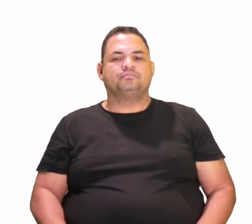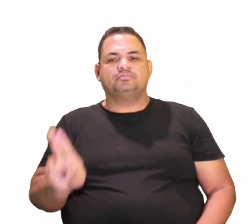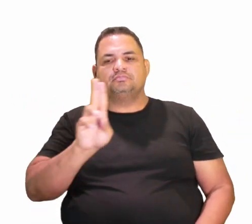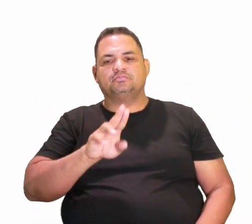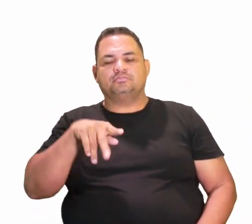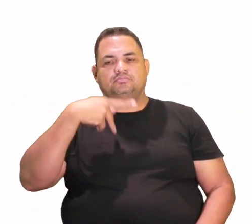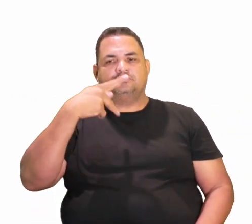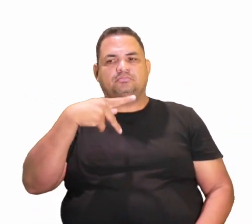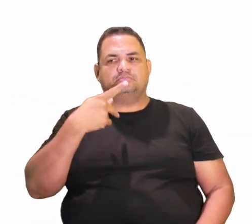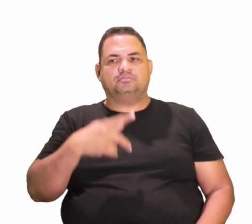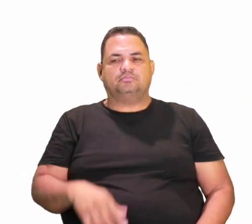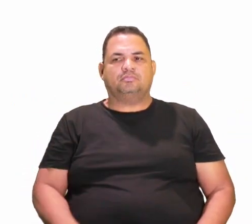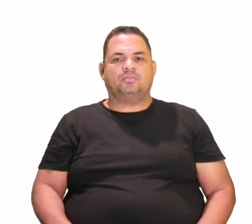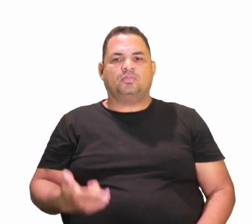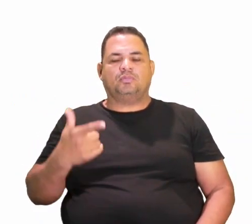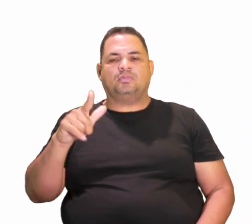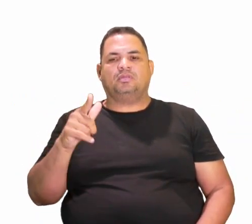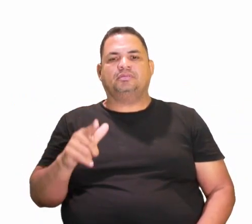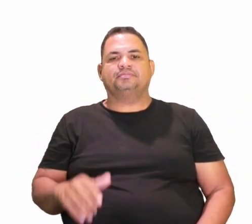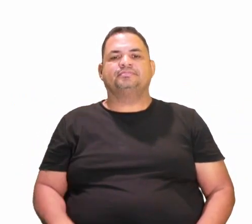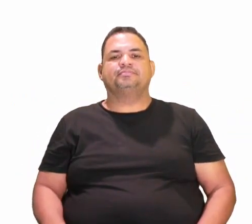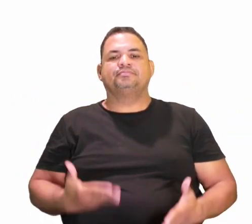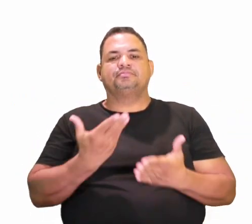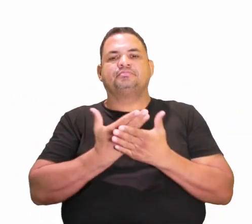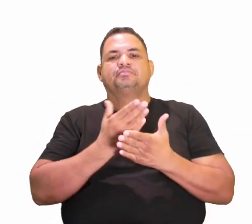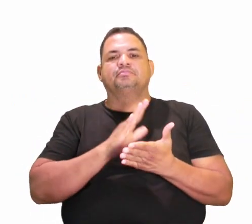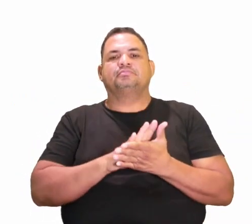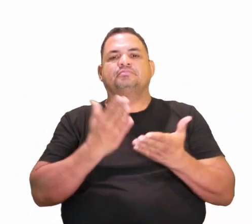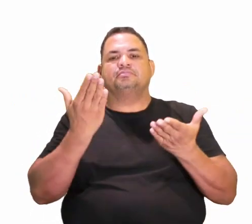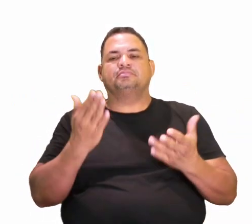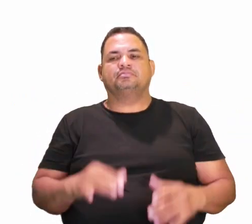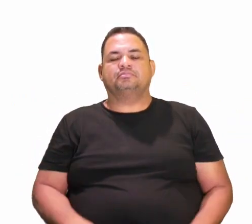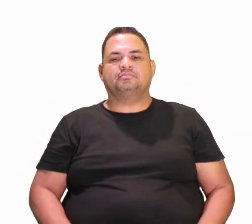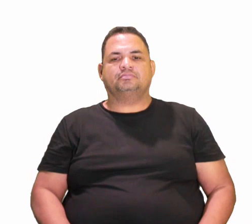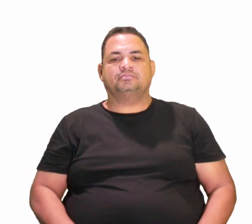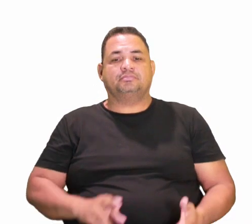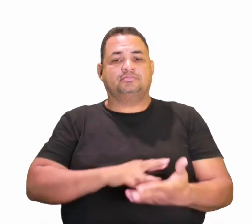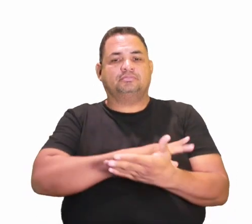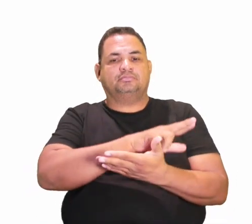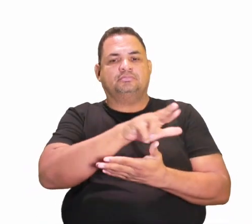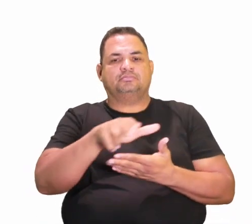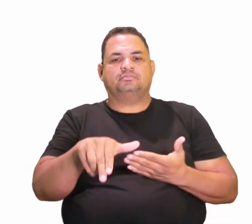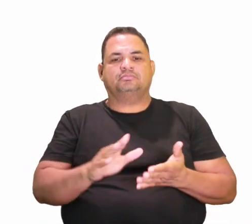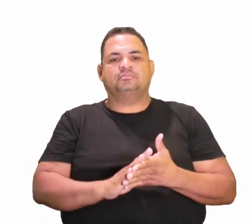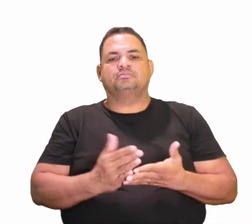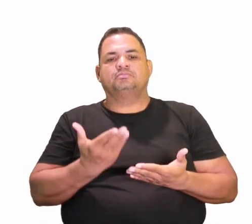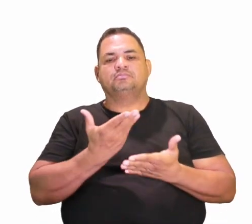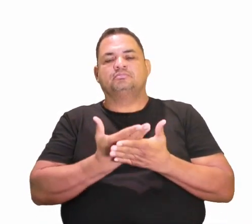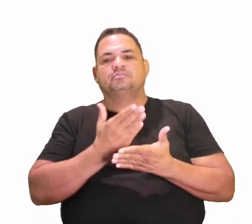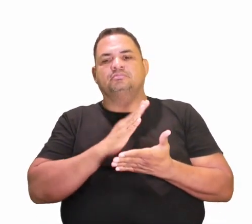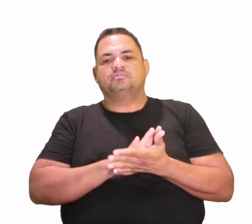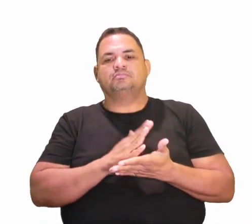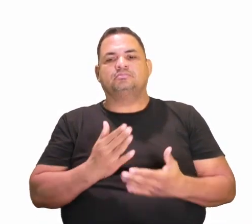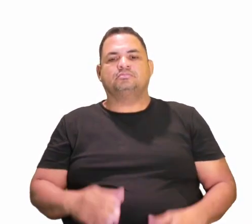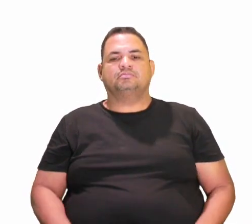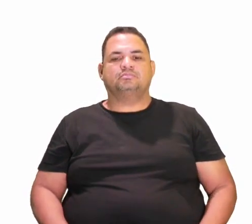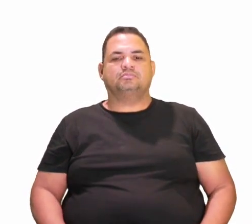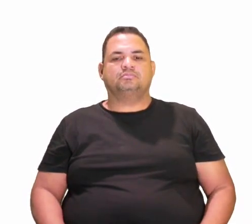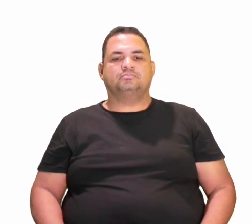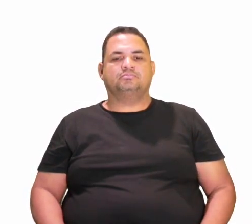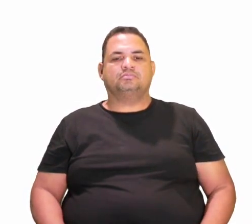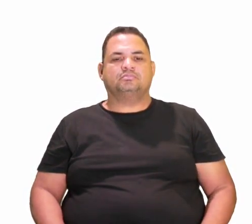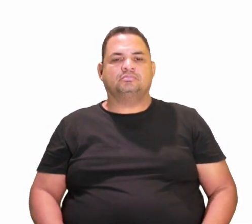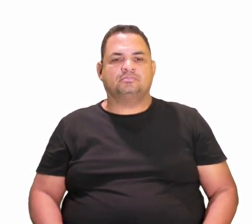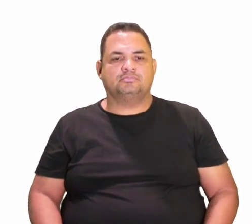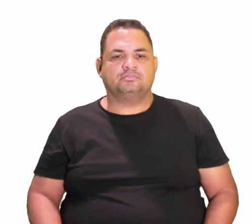para falar de outras formas. Então a tradução dele vai ser diversificada. Você vai traduzir às vezes para